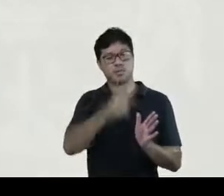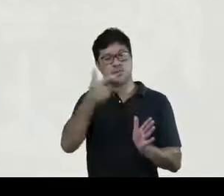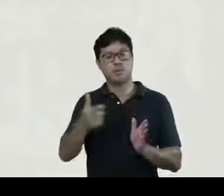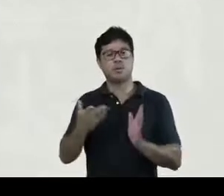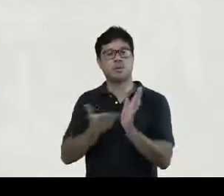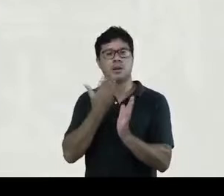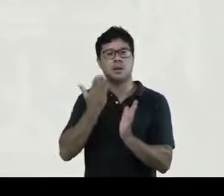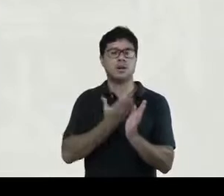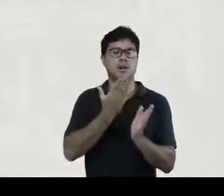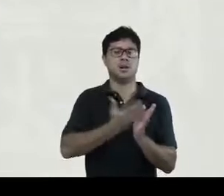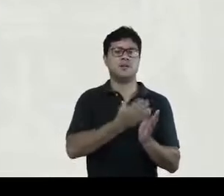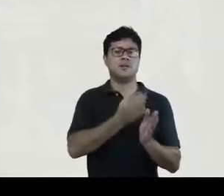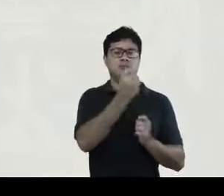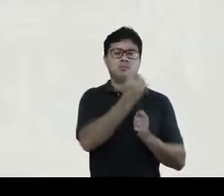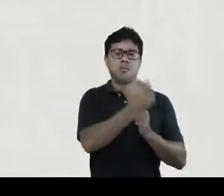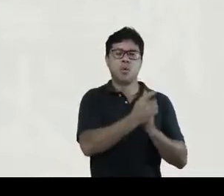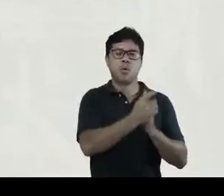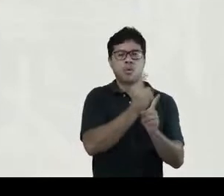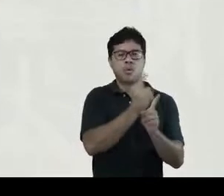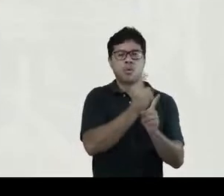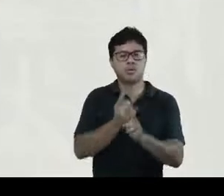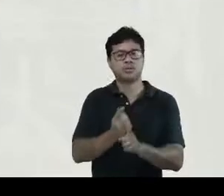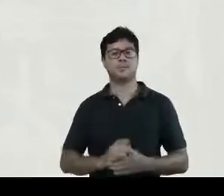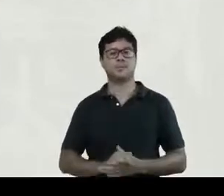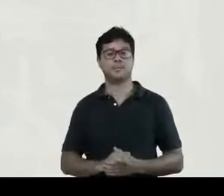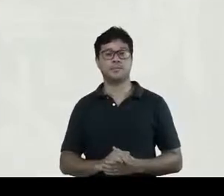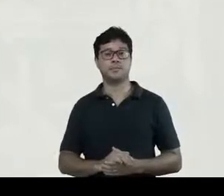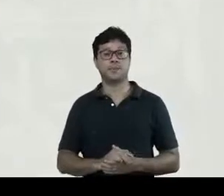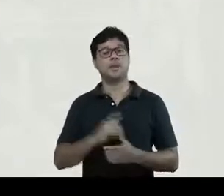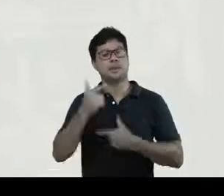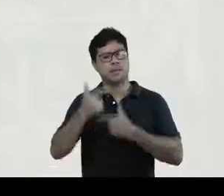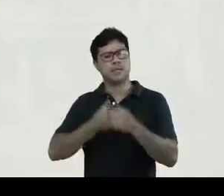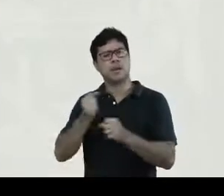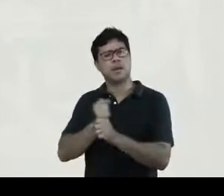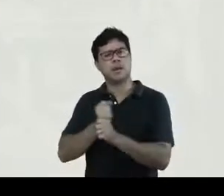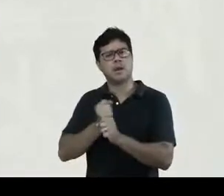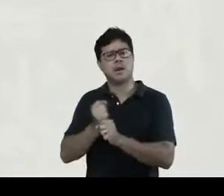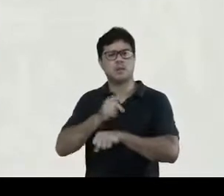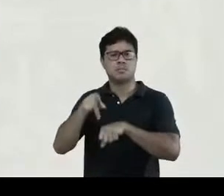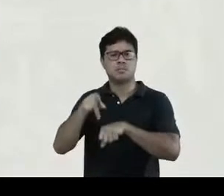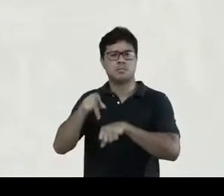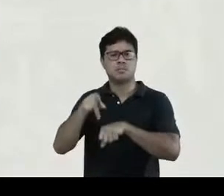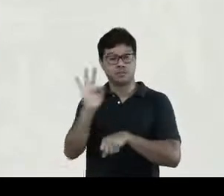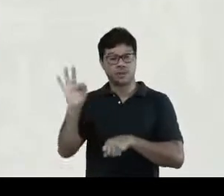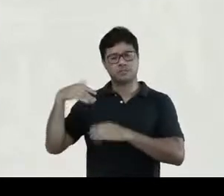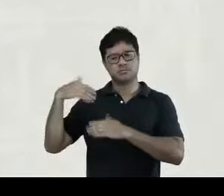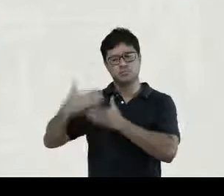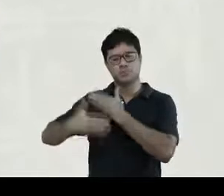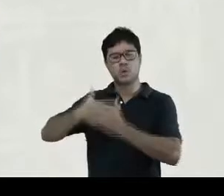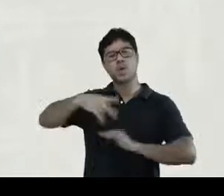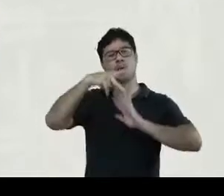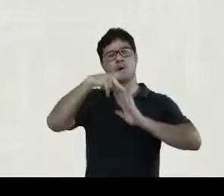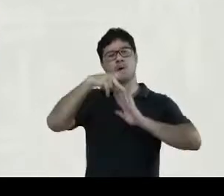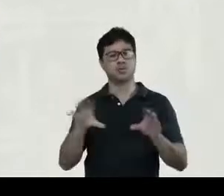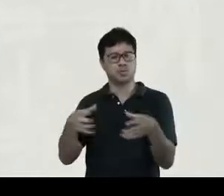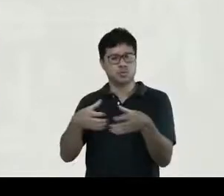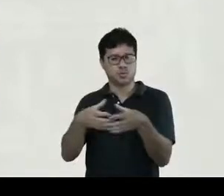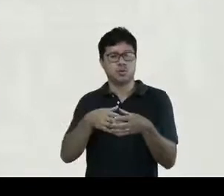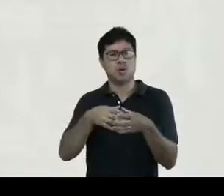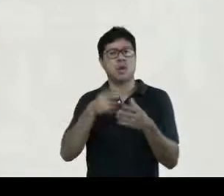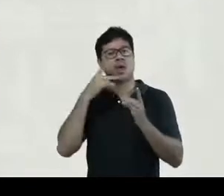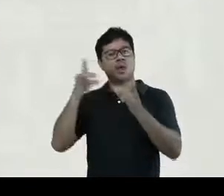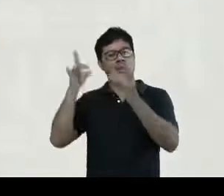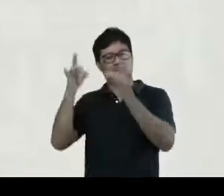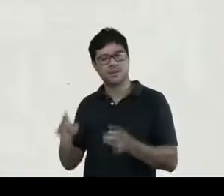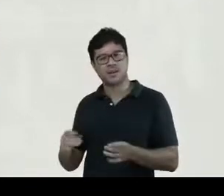e livros raros da IFLA. Há muito tempo trabalha na França para o desenvolvimento de um projeto coletivo para a